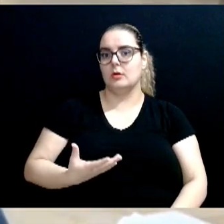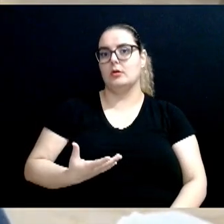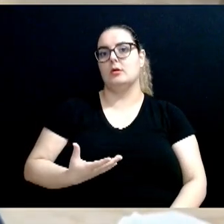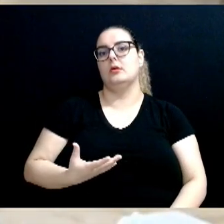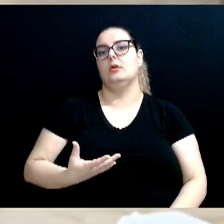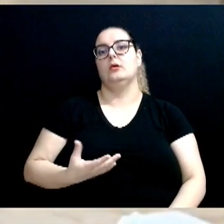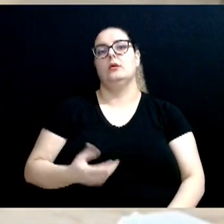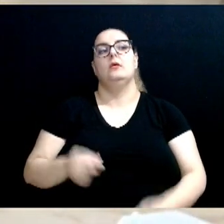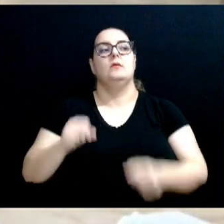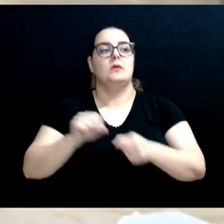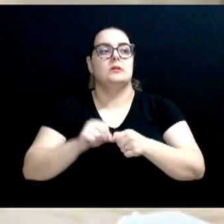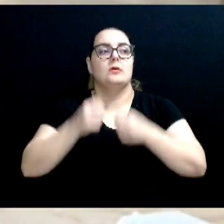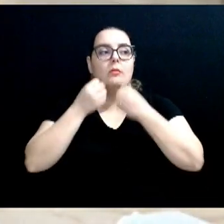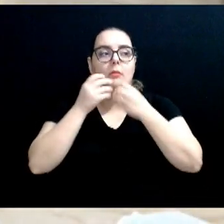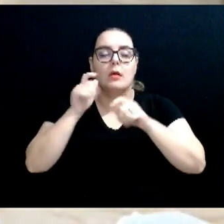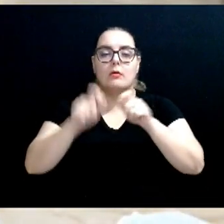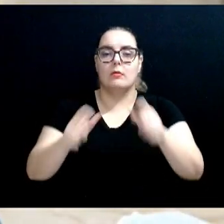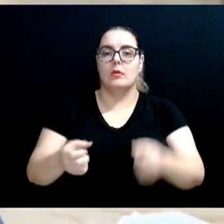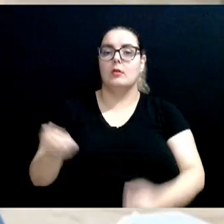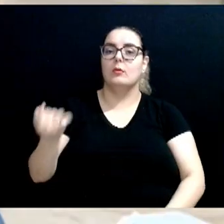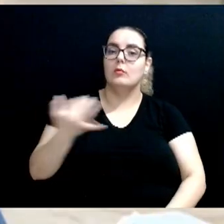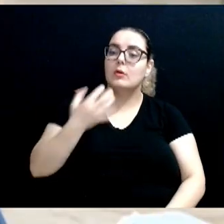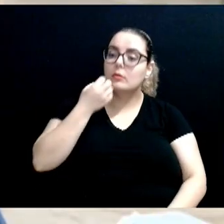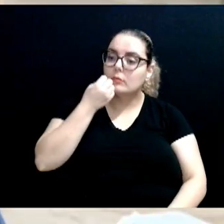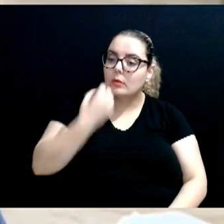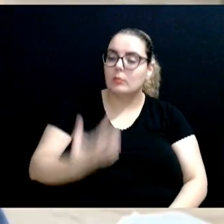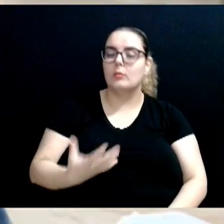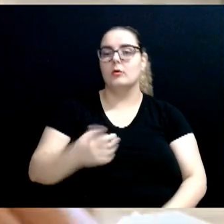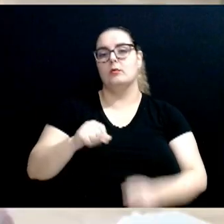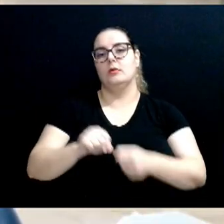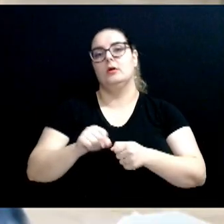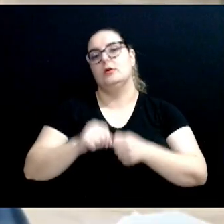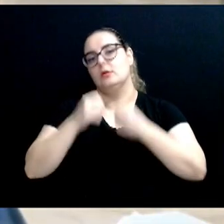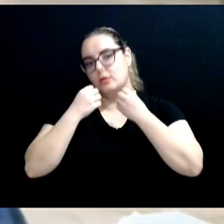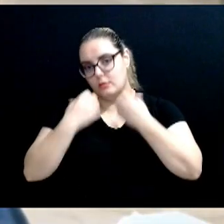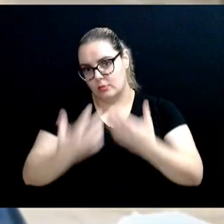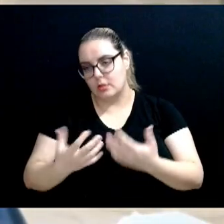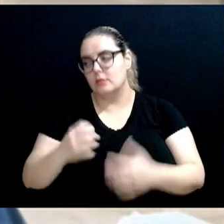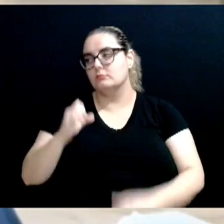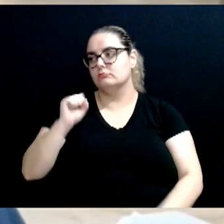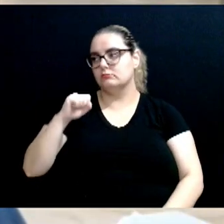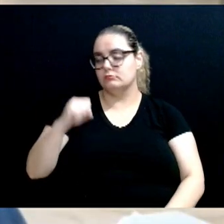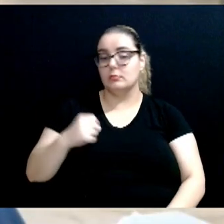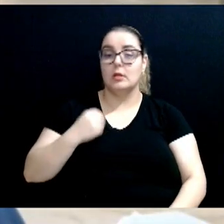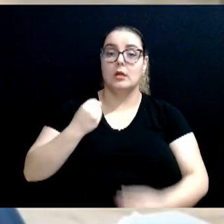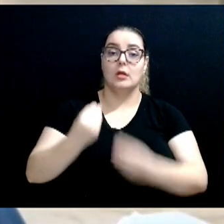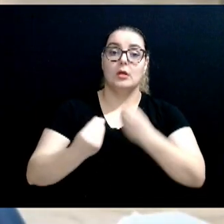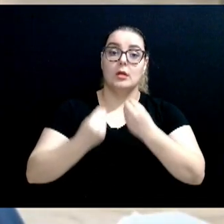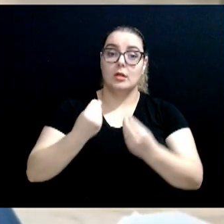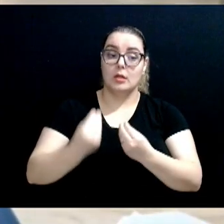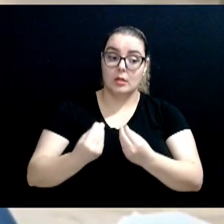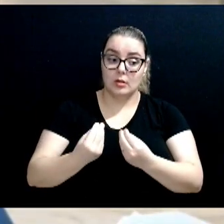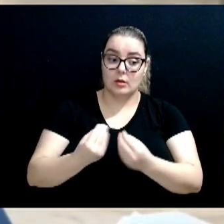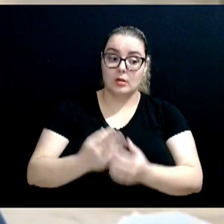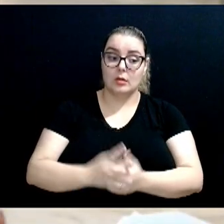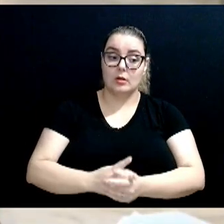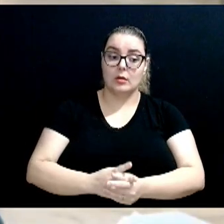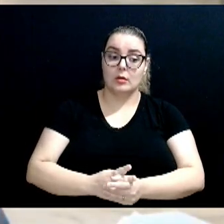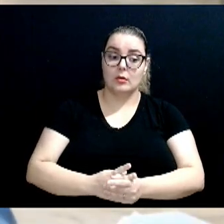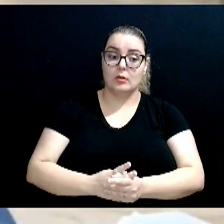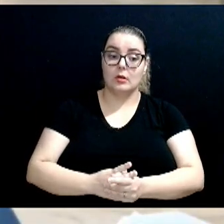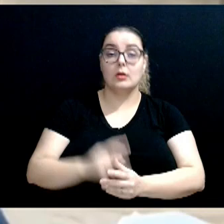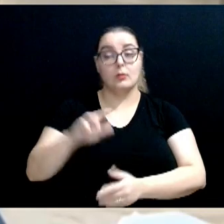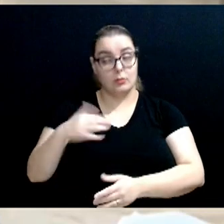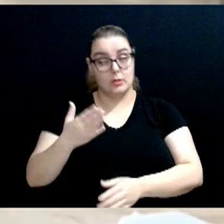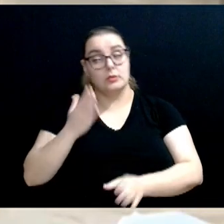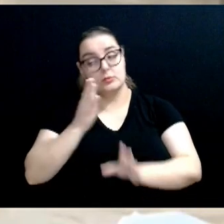outro, o quanto me faz bem fazer o bem. E quando eu descubro que isso, na verdade, é alguém